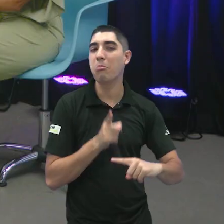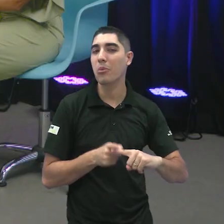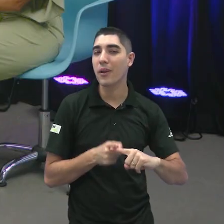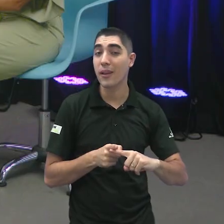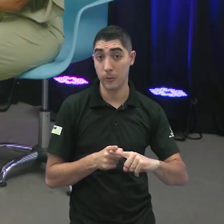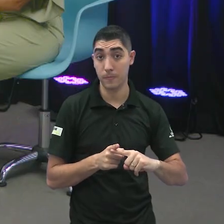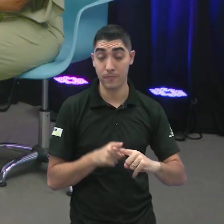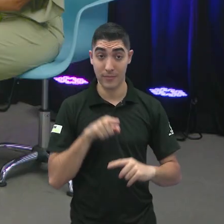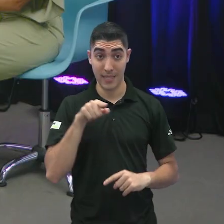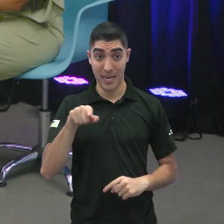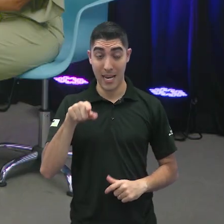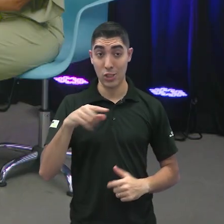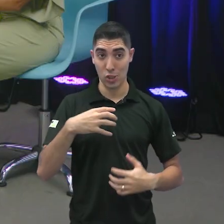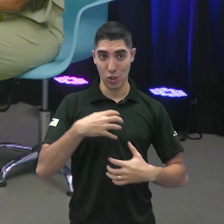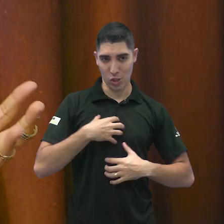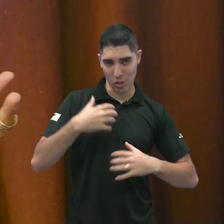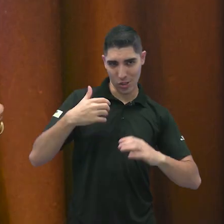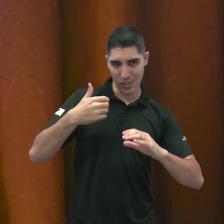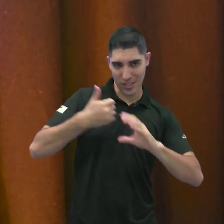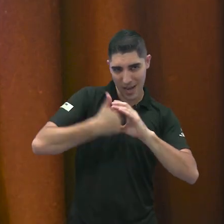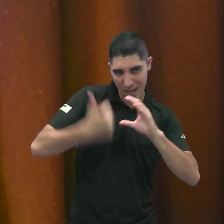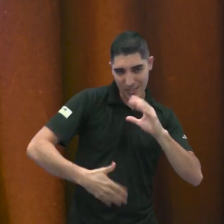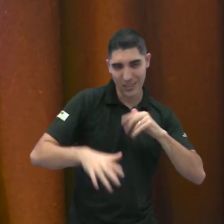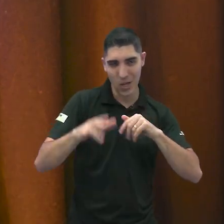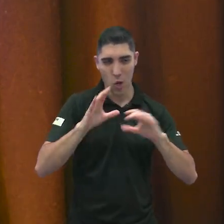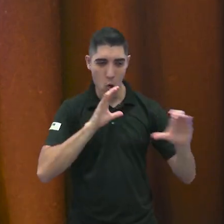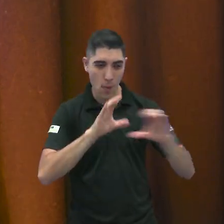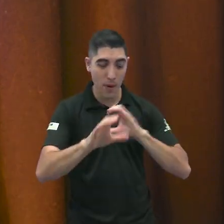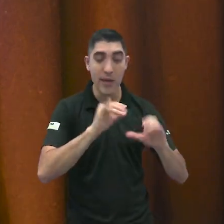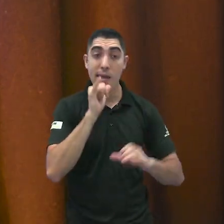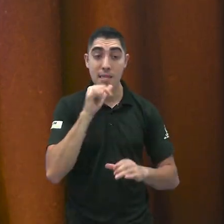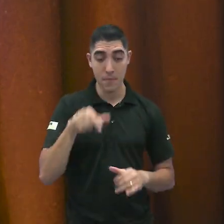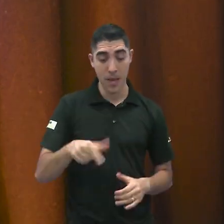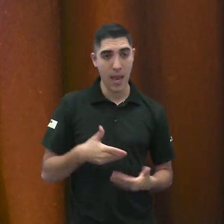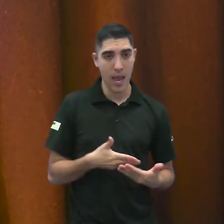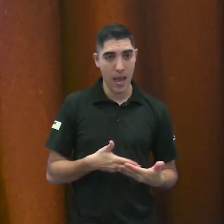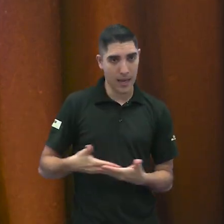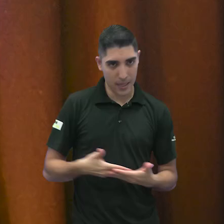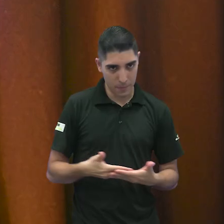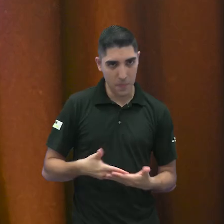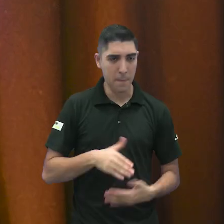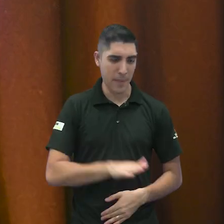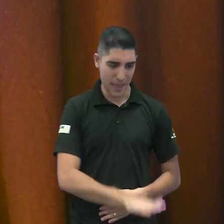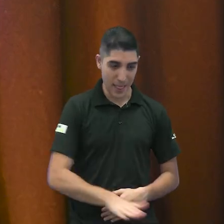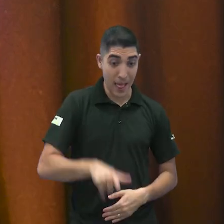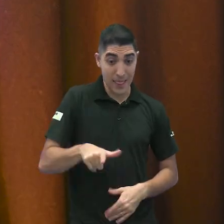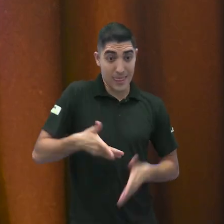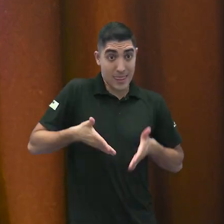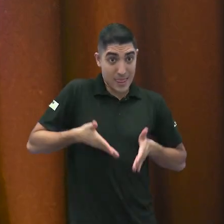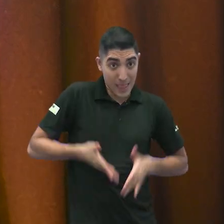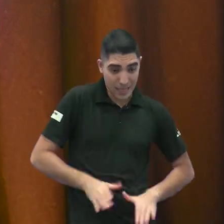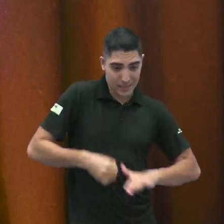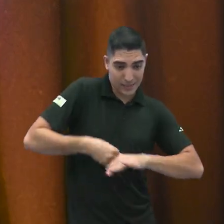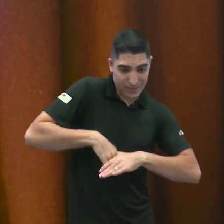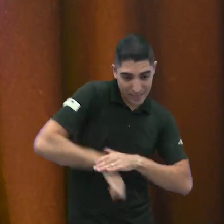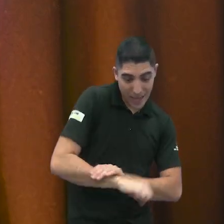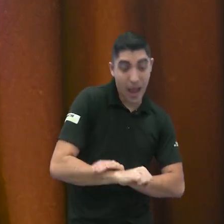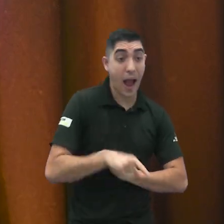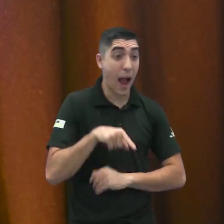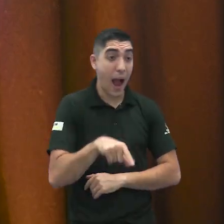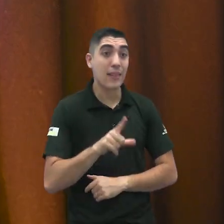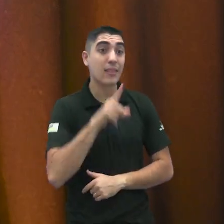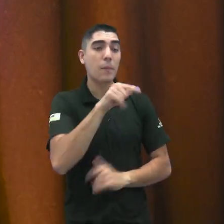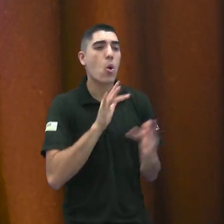acontece? O traço comunicador é quando a criança nasce e ali o primeiro momento ali que a criança tem após o nascimento é com a